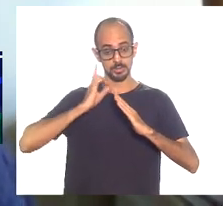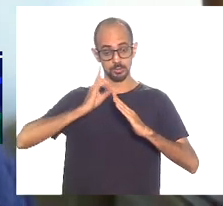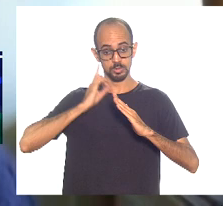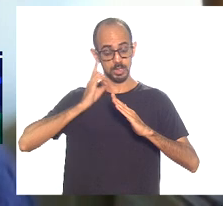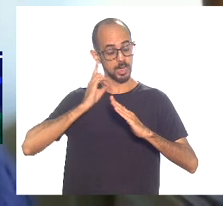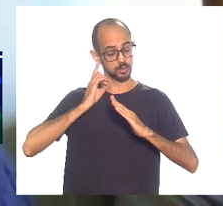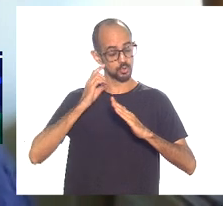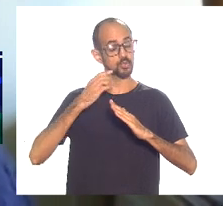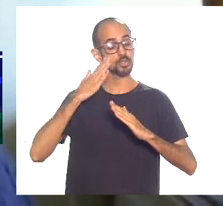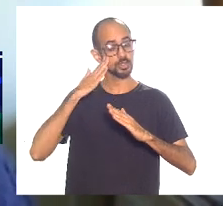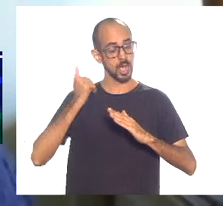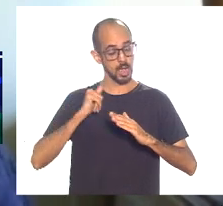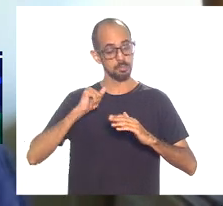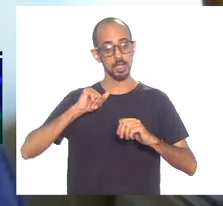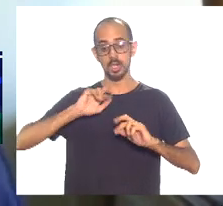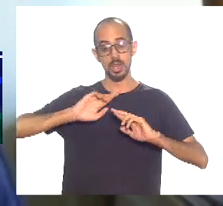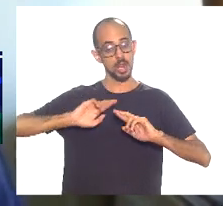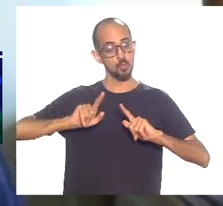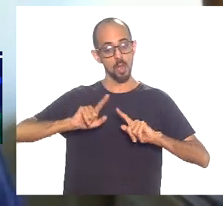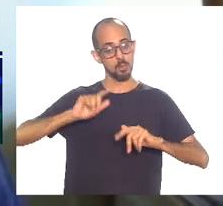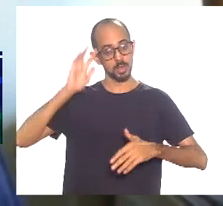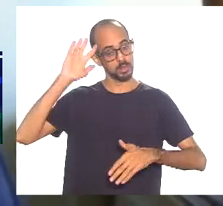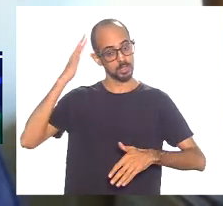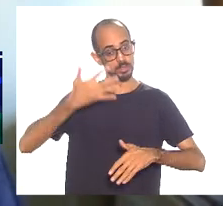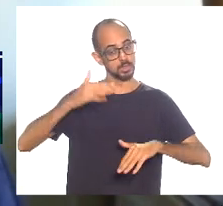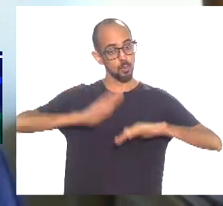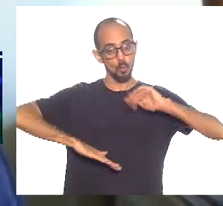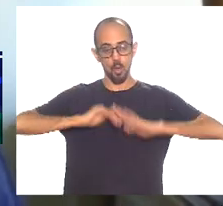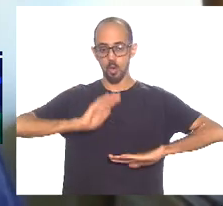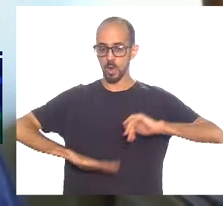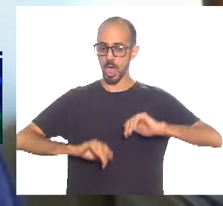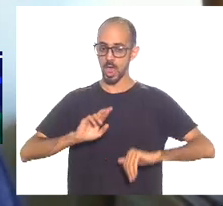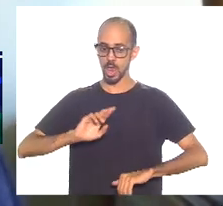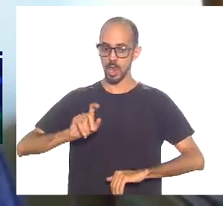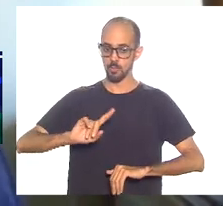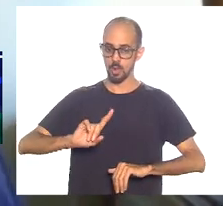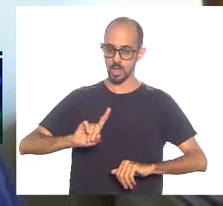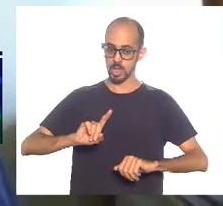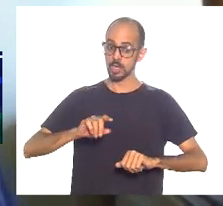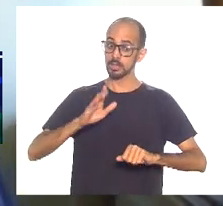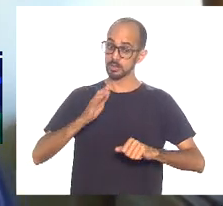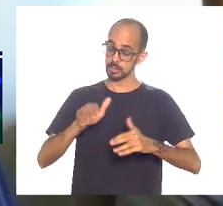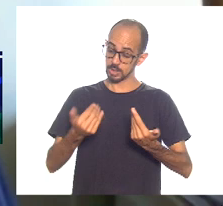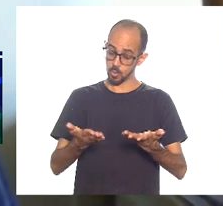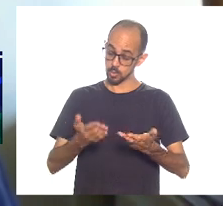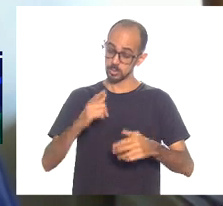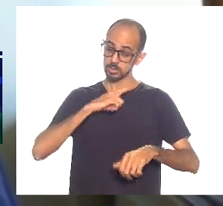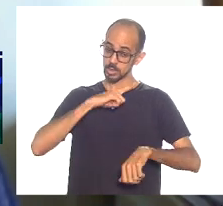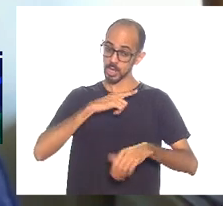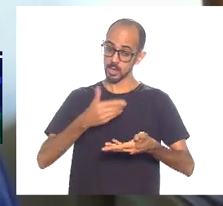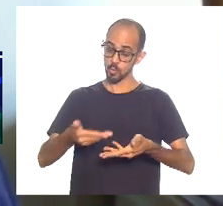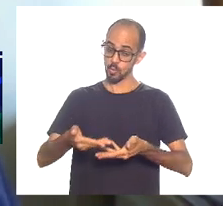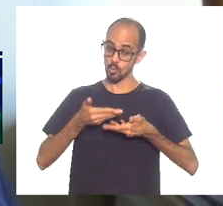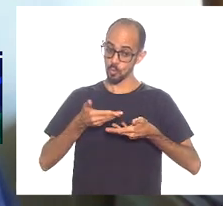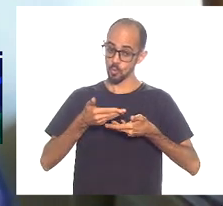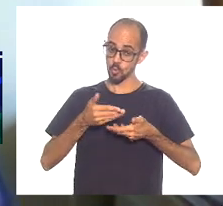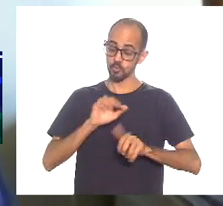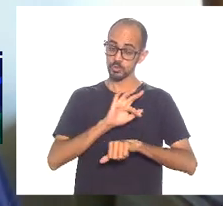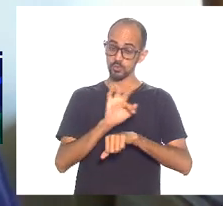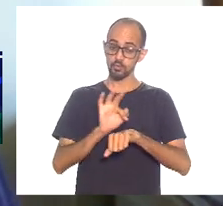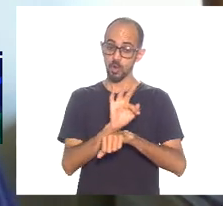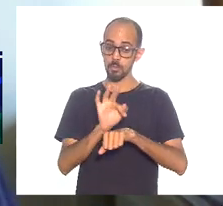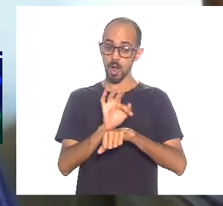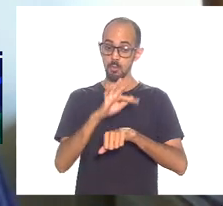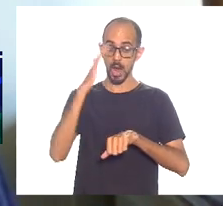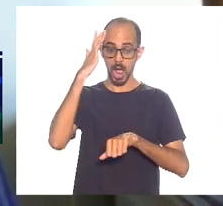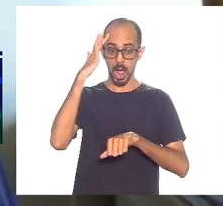qualquer e é uma decisão muito importante ela ta convocada formalmente o dia de amanhã